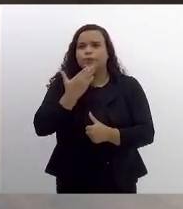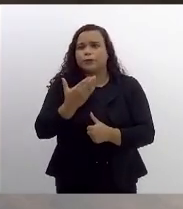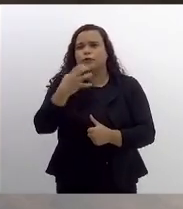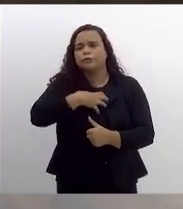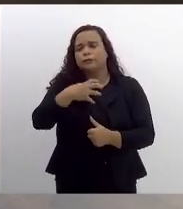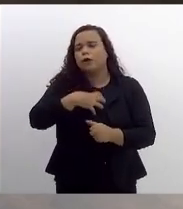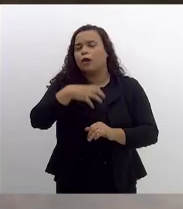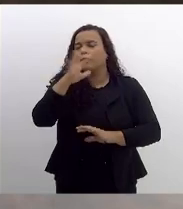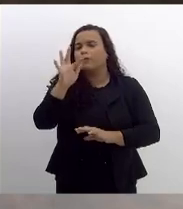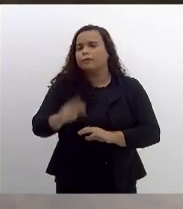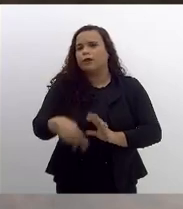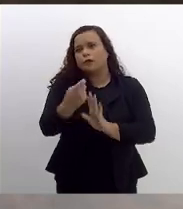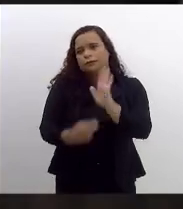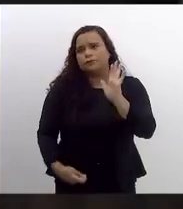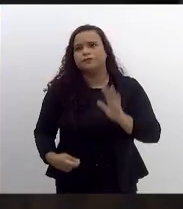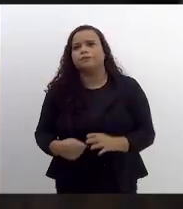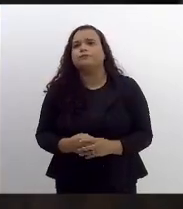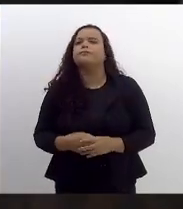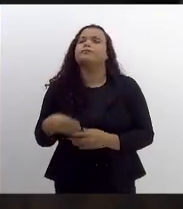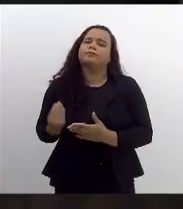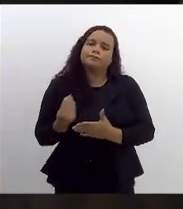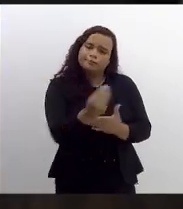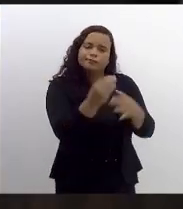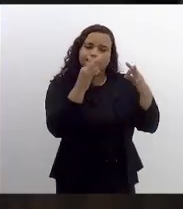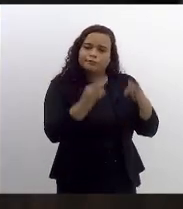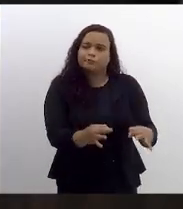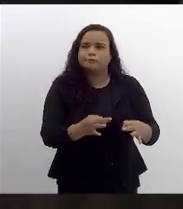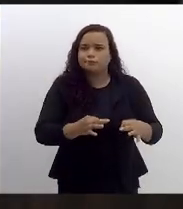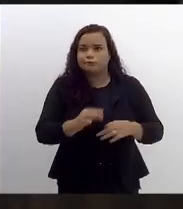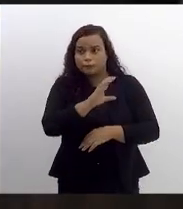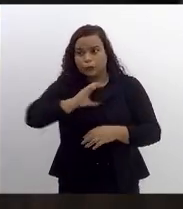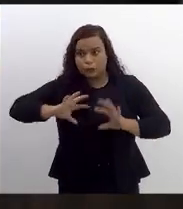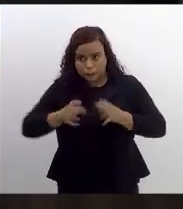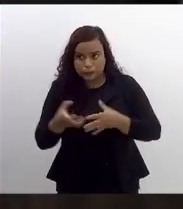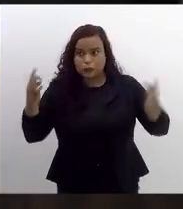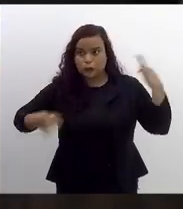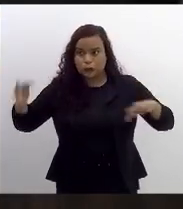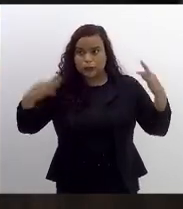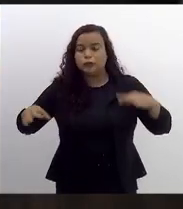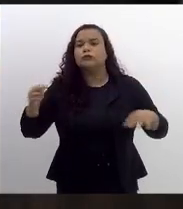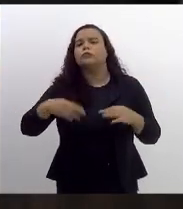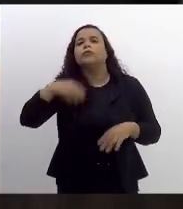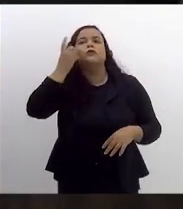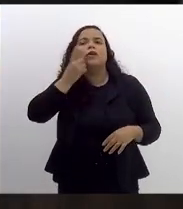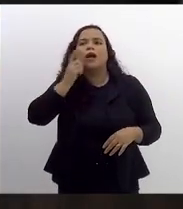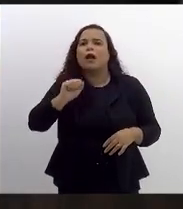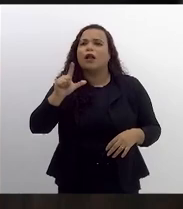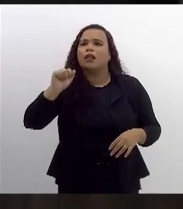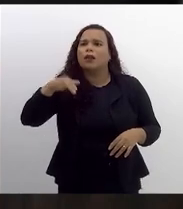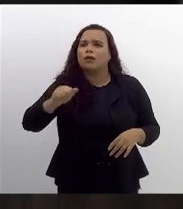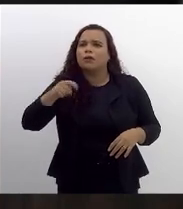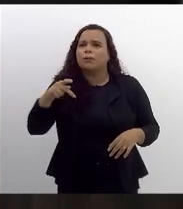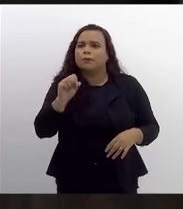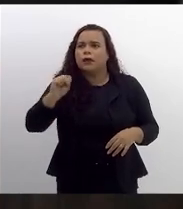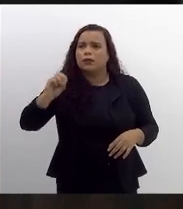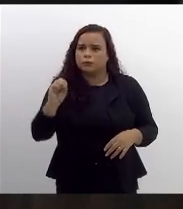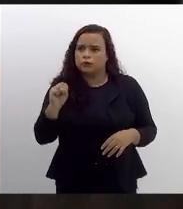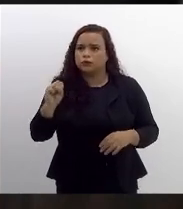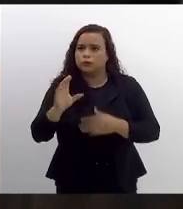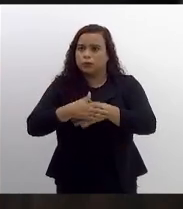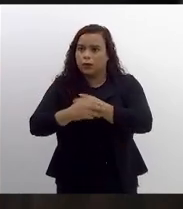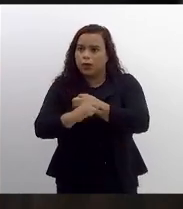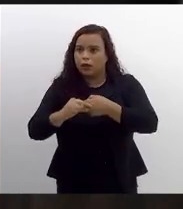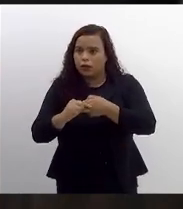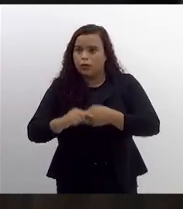redação que a presidência de férias pela comissão de turismo Deputado Alana Passos mesmo sendo